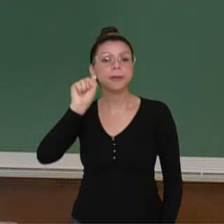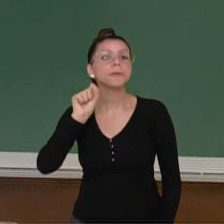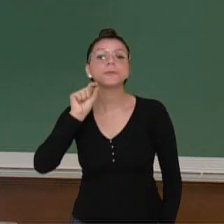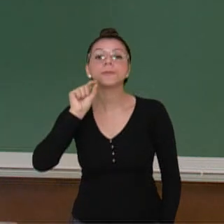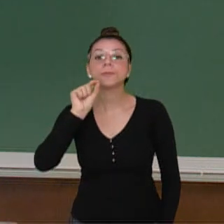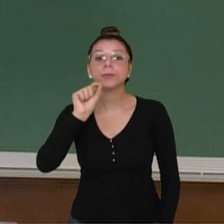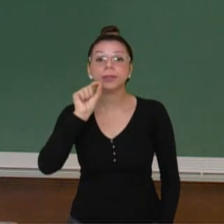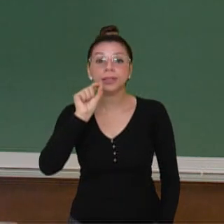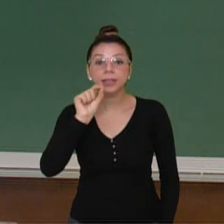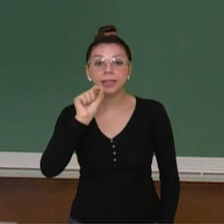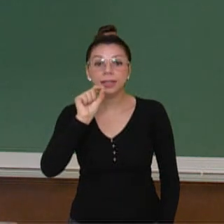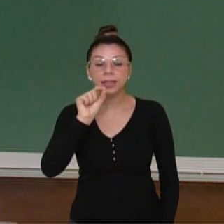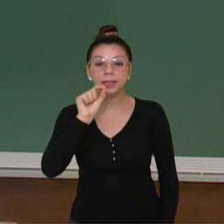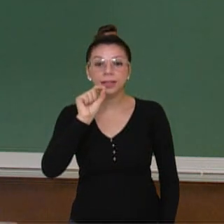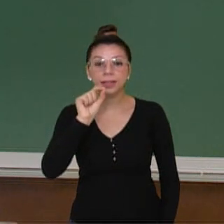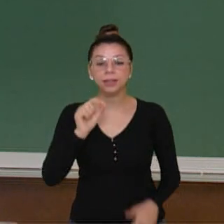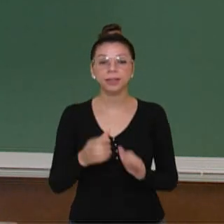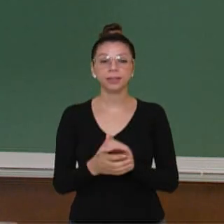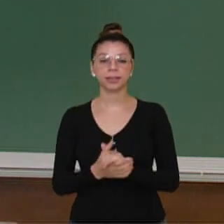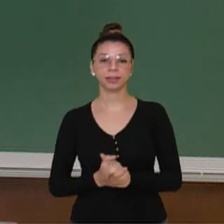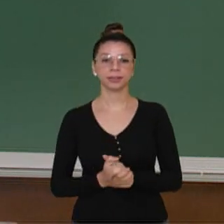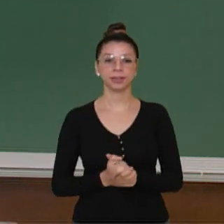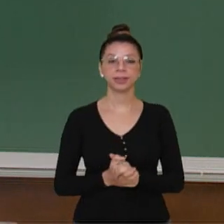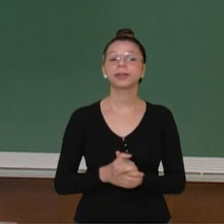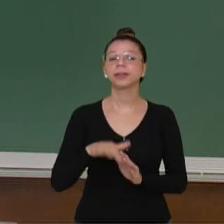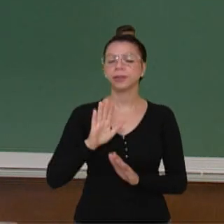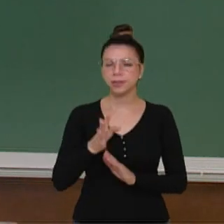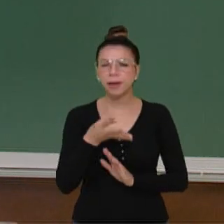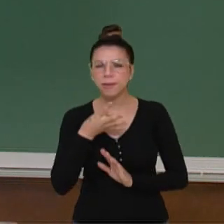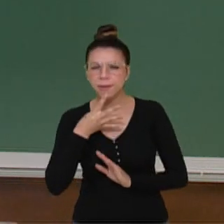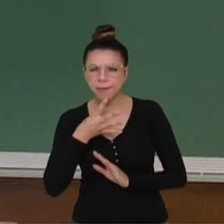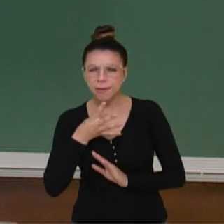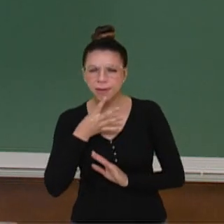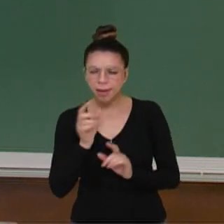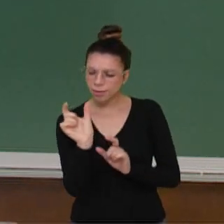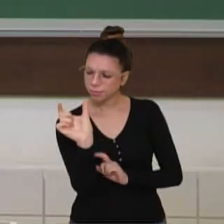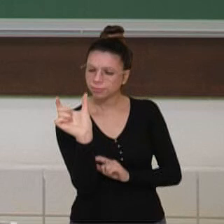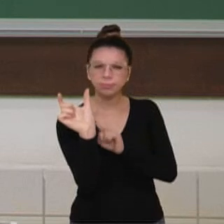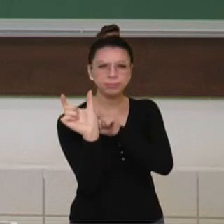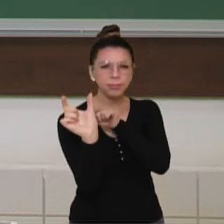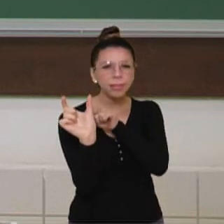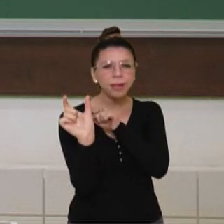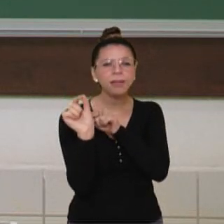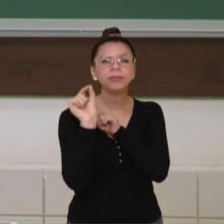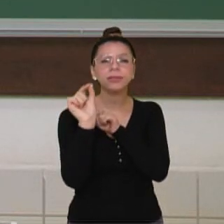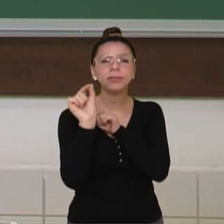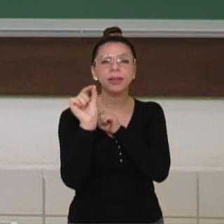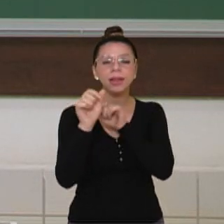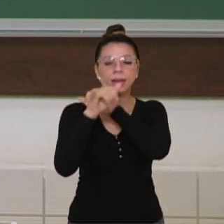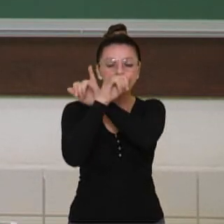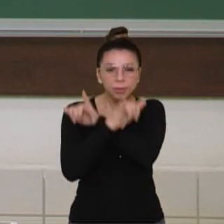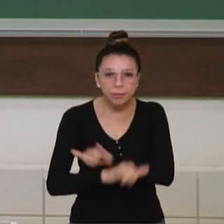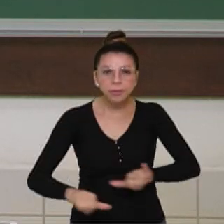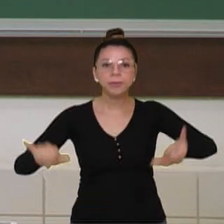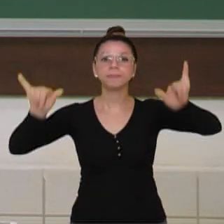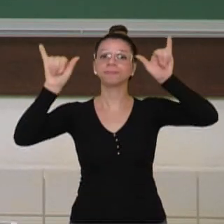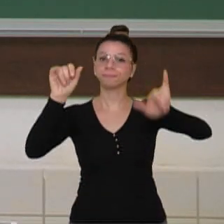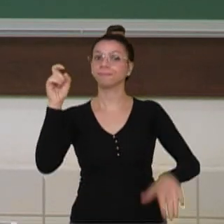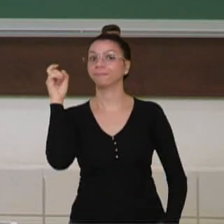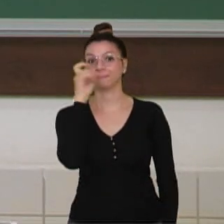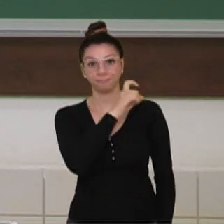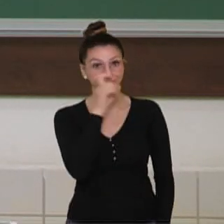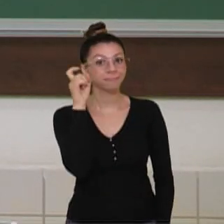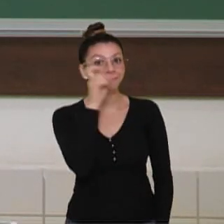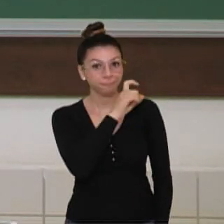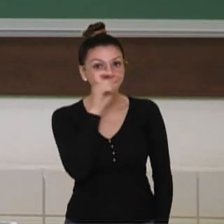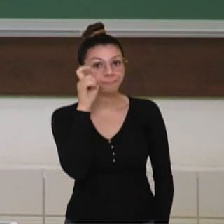aquelas divulgações, ou seja, mensagens, publicações que são divulgadas que são falsas, não